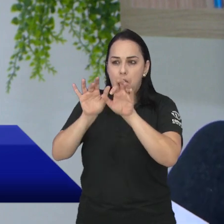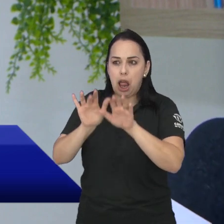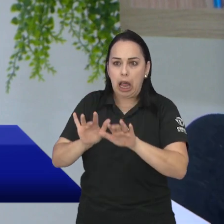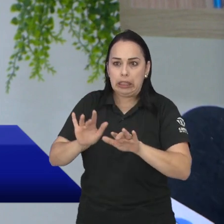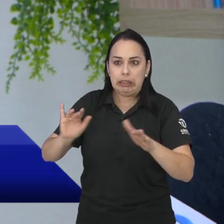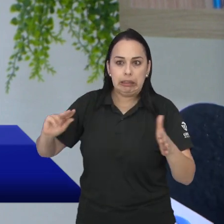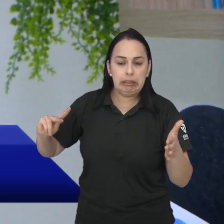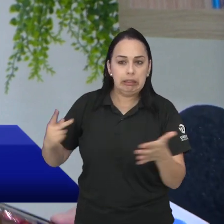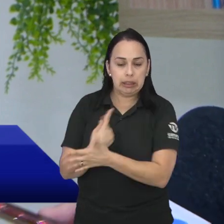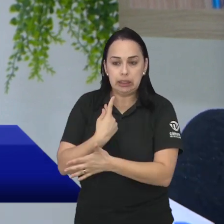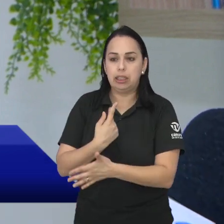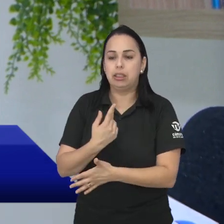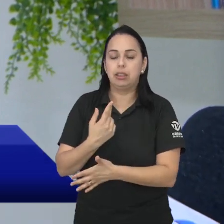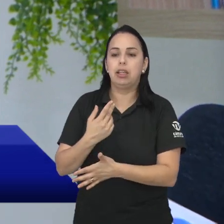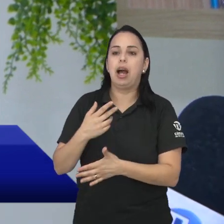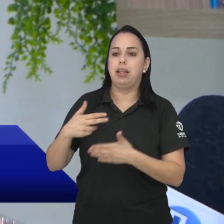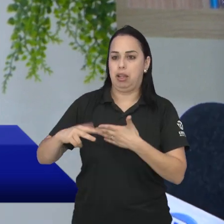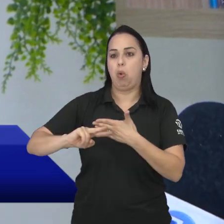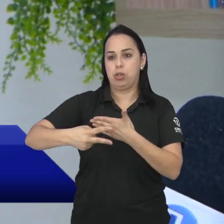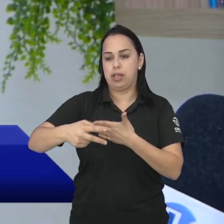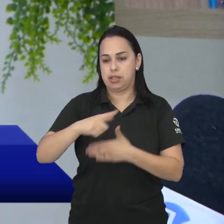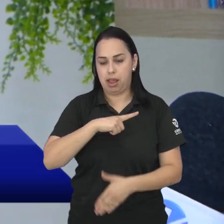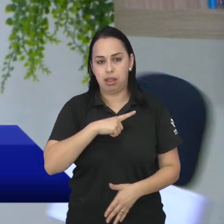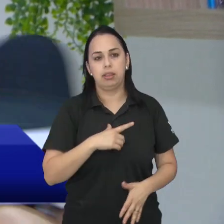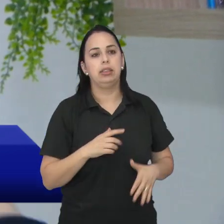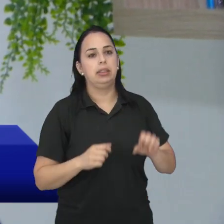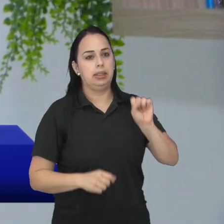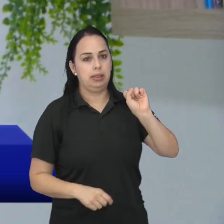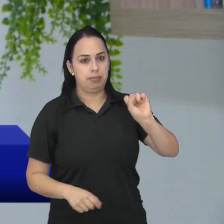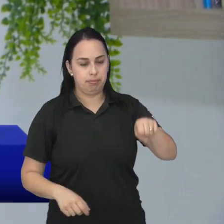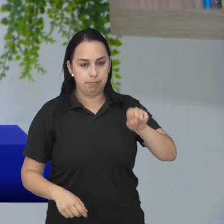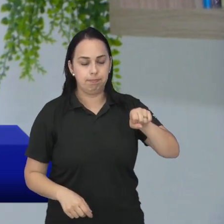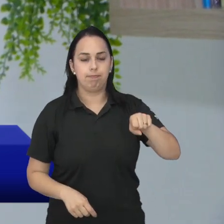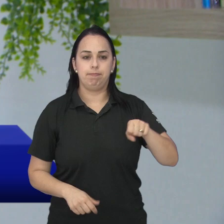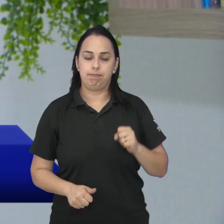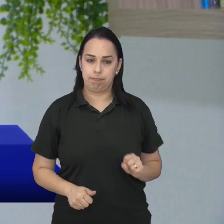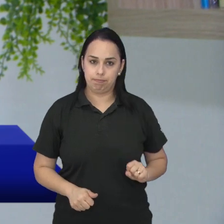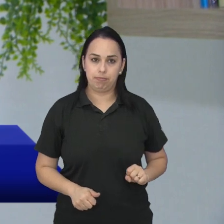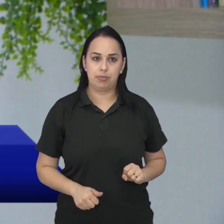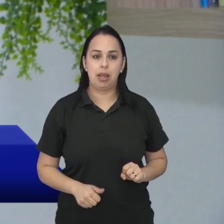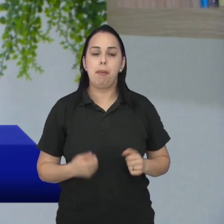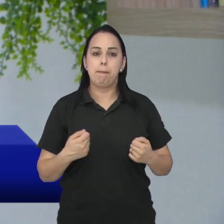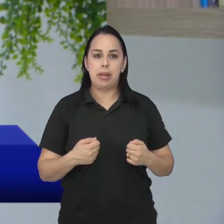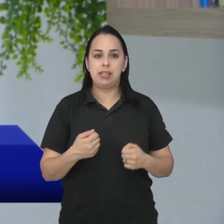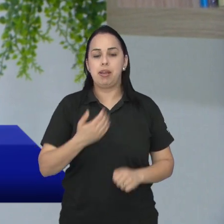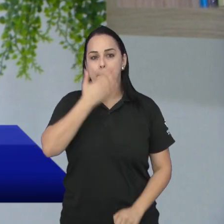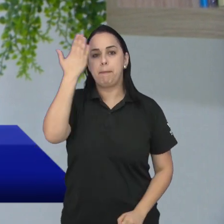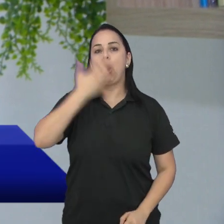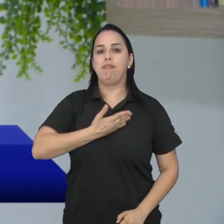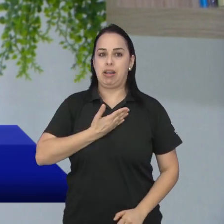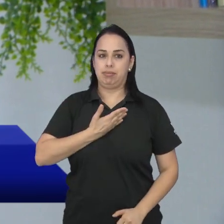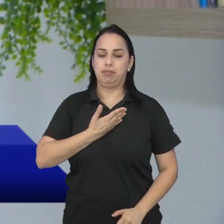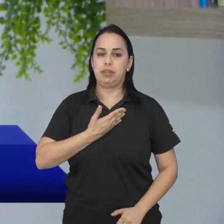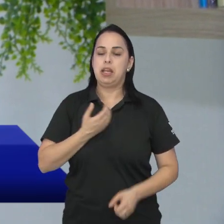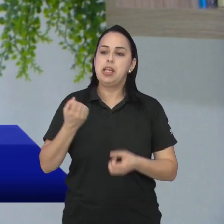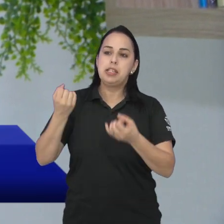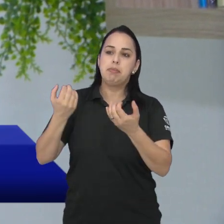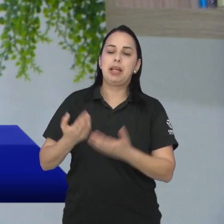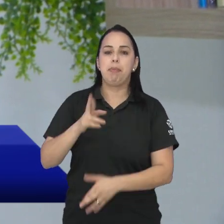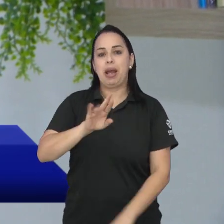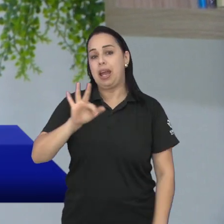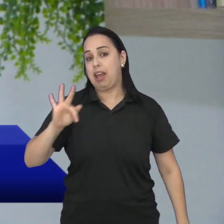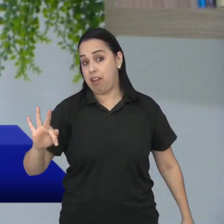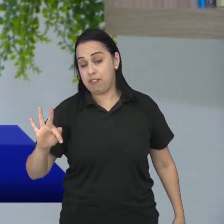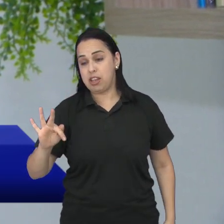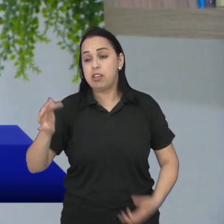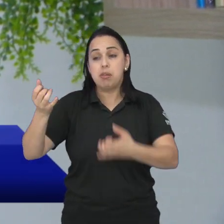com cuidado, acaba caindo na malha fina, tem consequências, né? Sim, aí ela vai ter que prestar contas, né? Ela vai ter que explicar